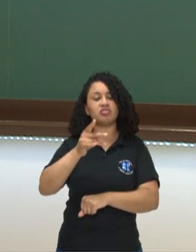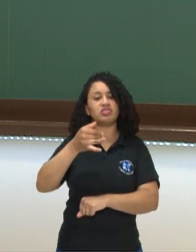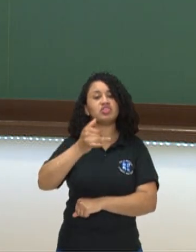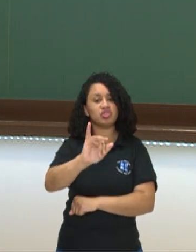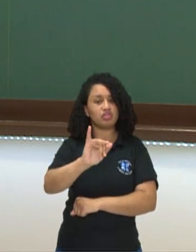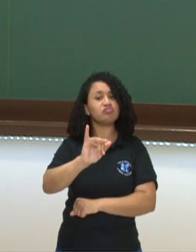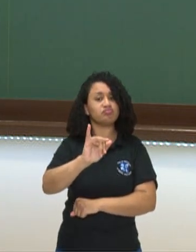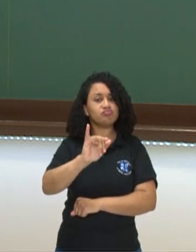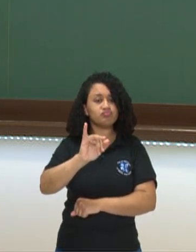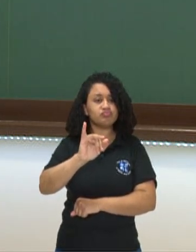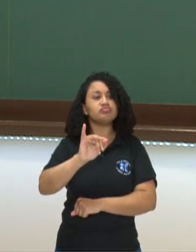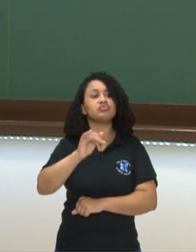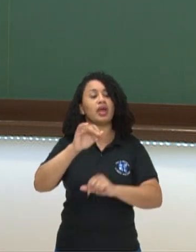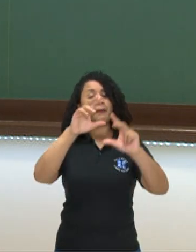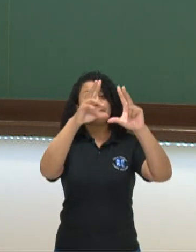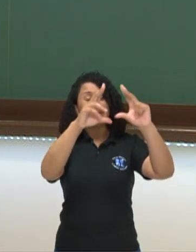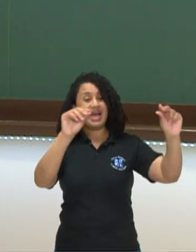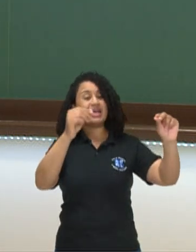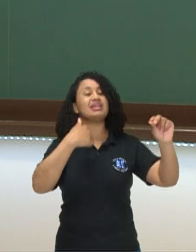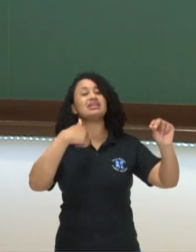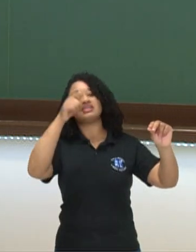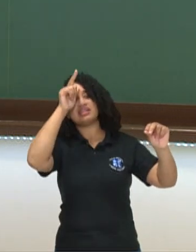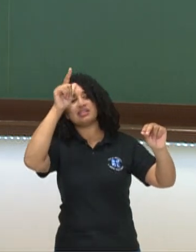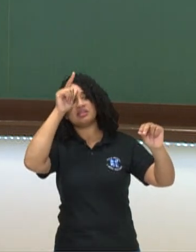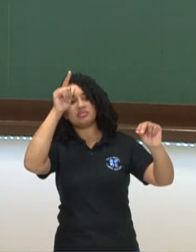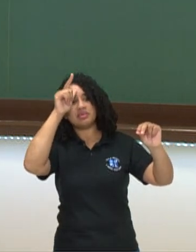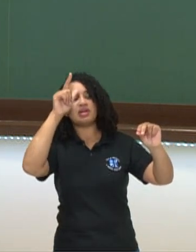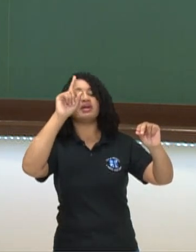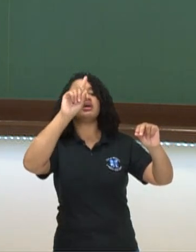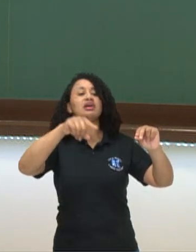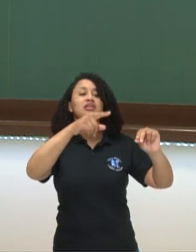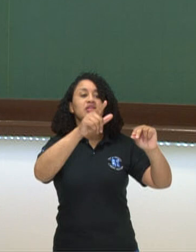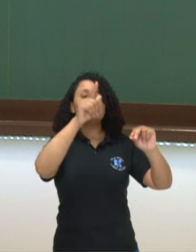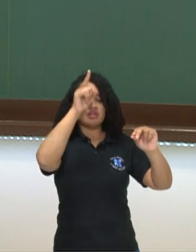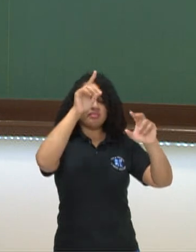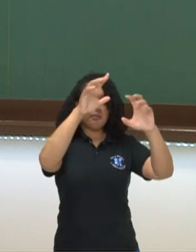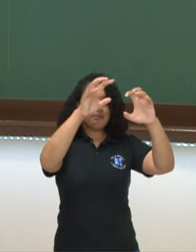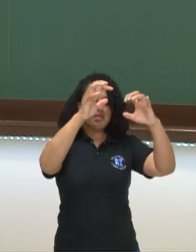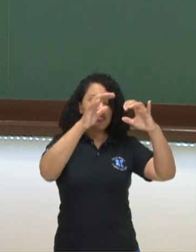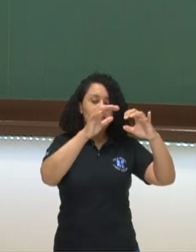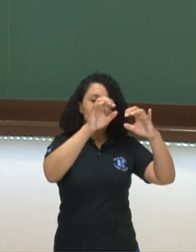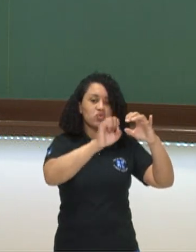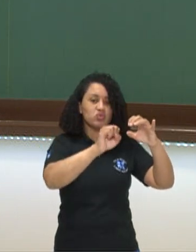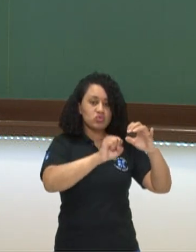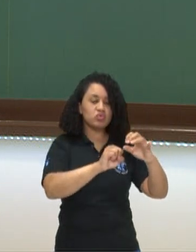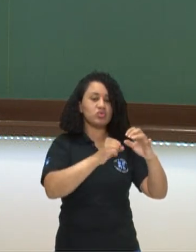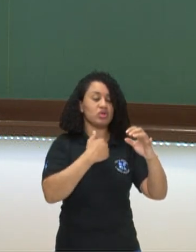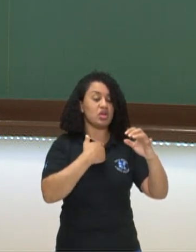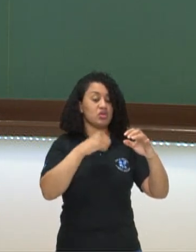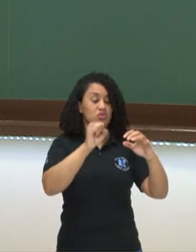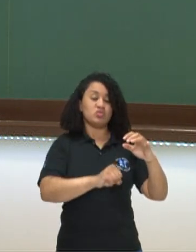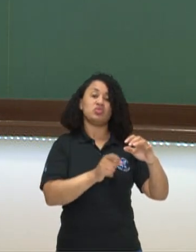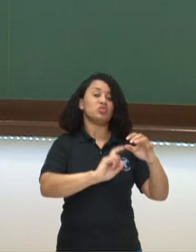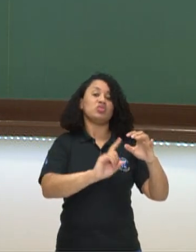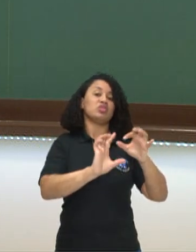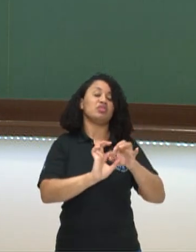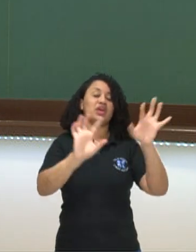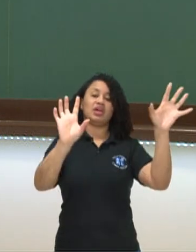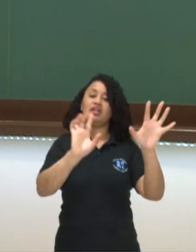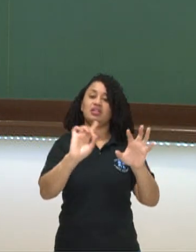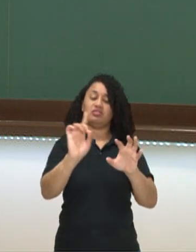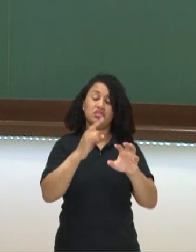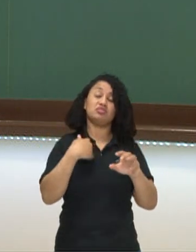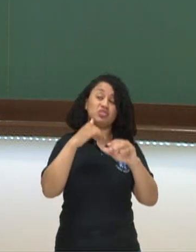Aos poucos, a Alemanha foi até dominando mais ao sul. E este governo ao sul não era independente, ele obedecia às ordens